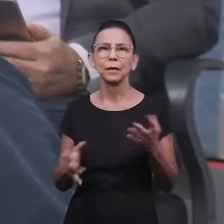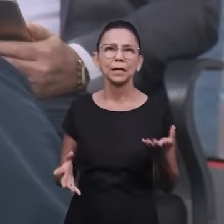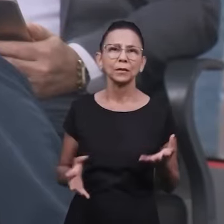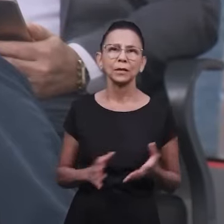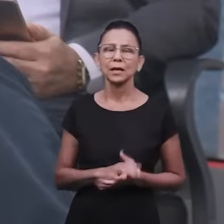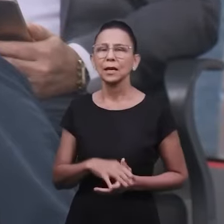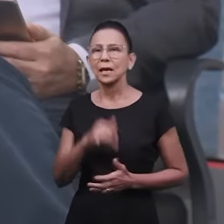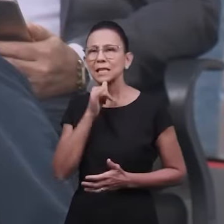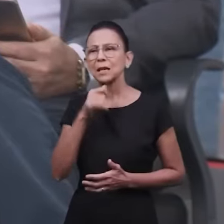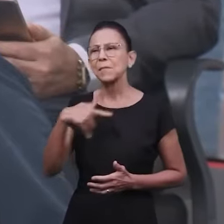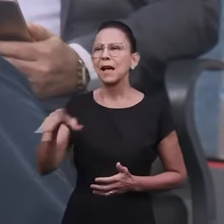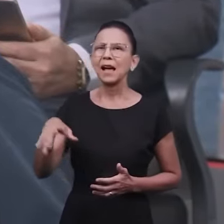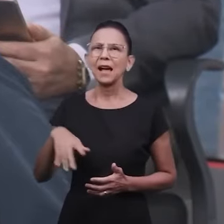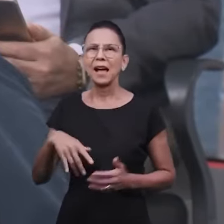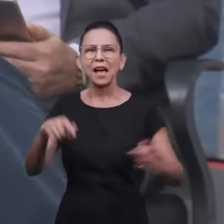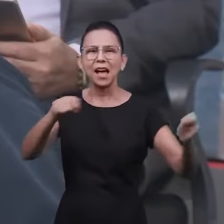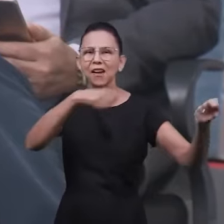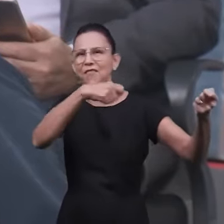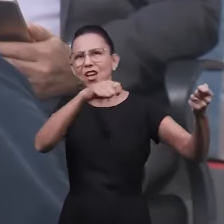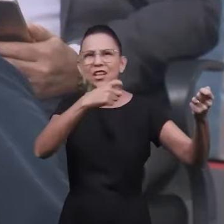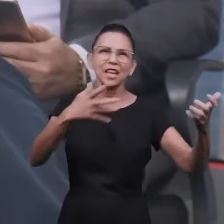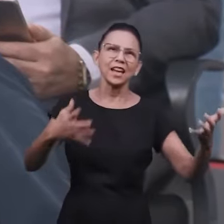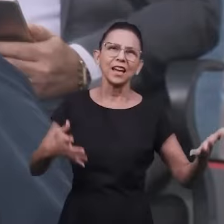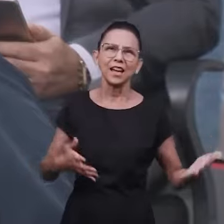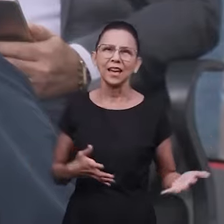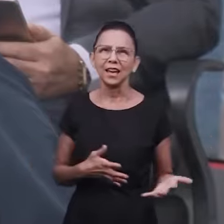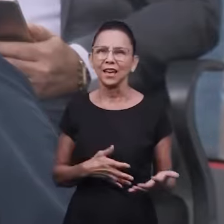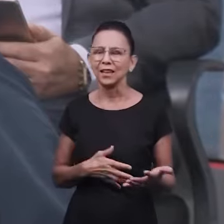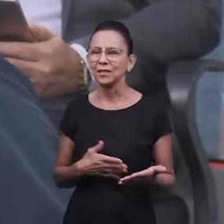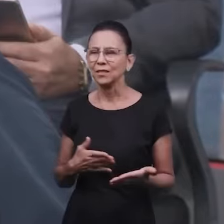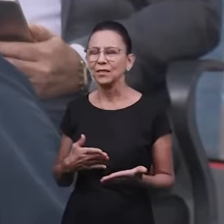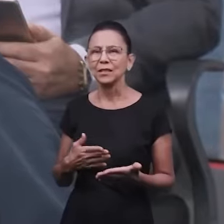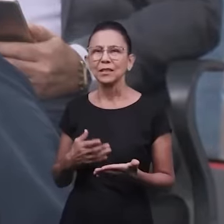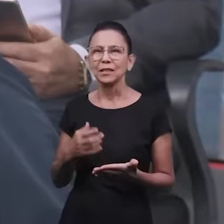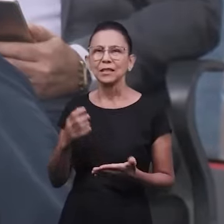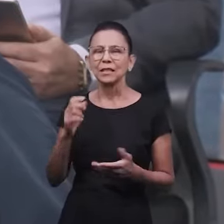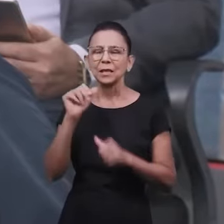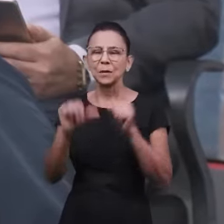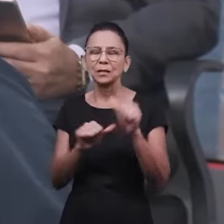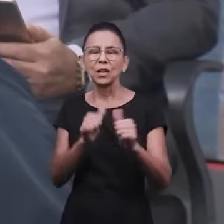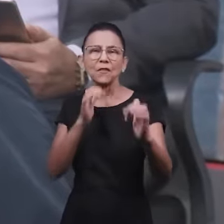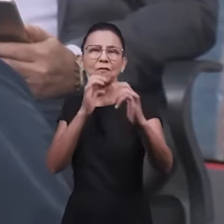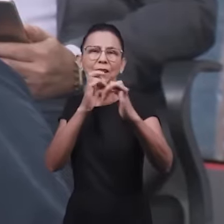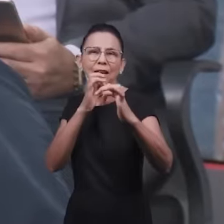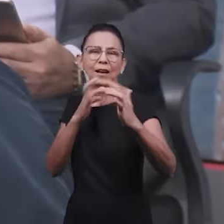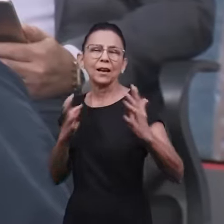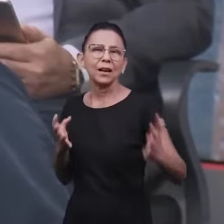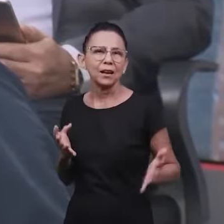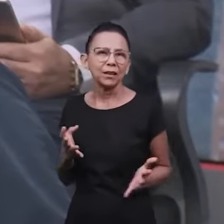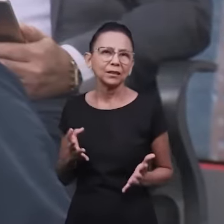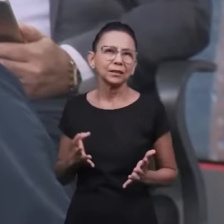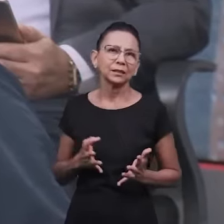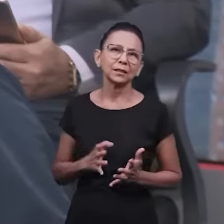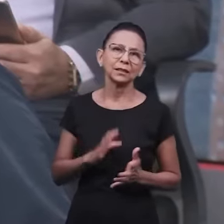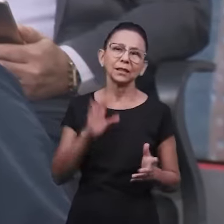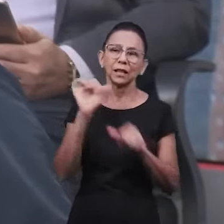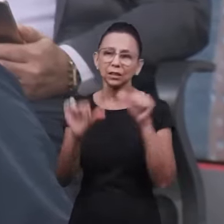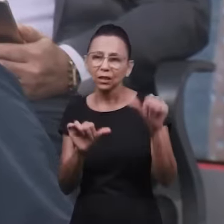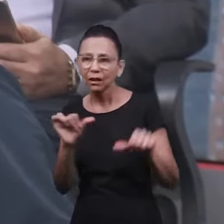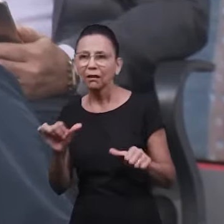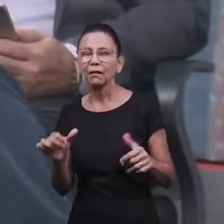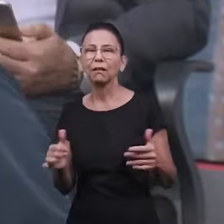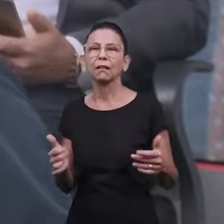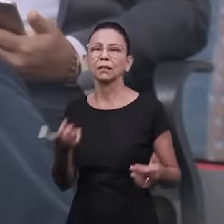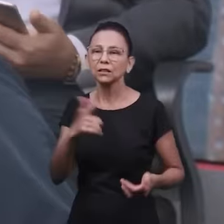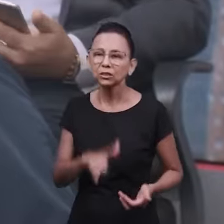Vou tocar violino, vou tocar flauta. Até compra o instrumento. Não dá um mês, não quer mais. Por quê? Porque não quer